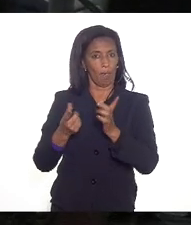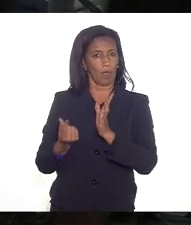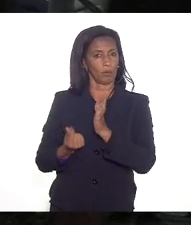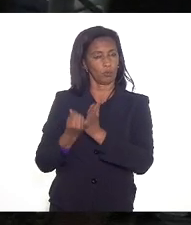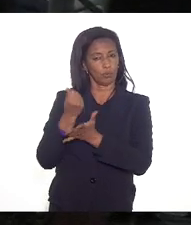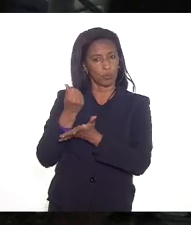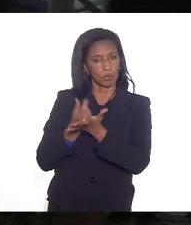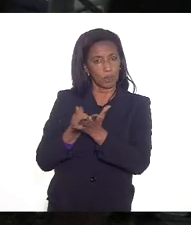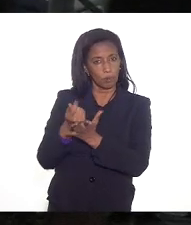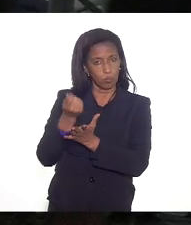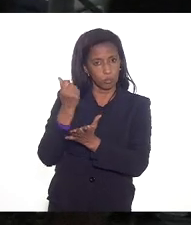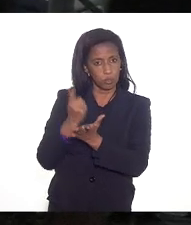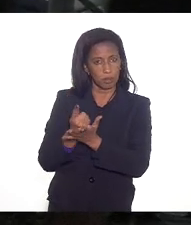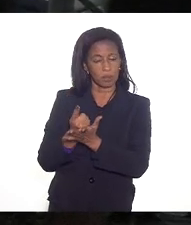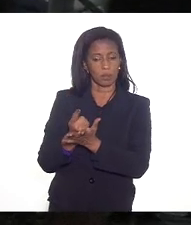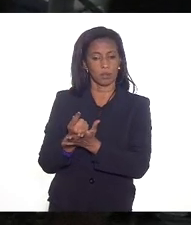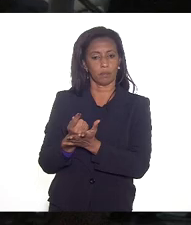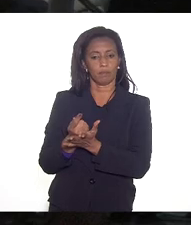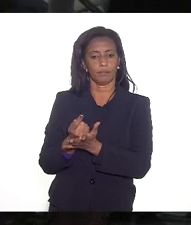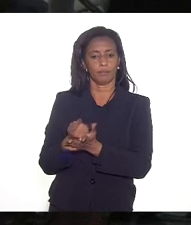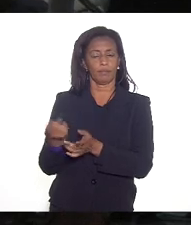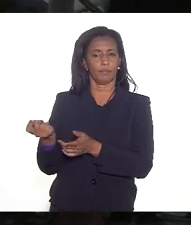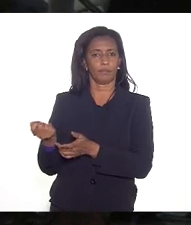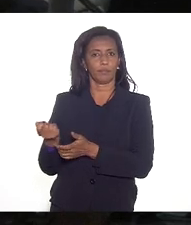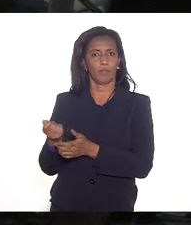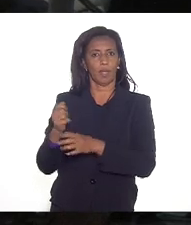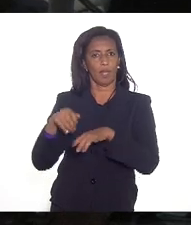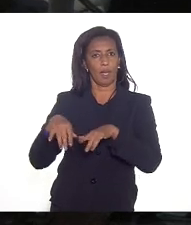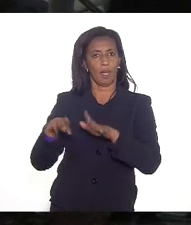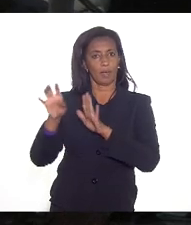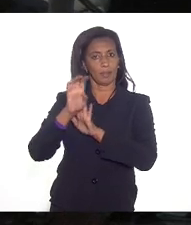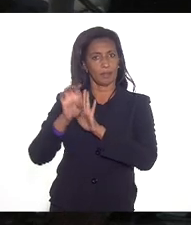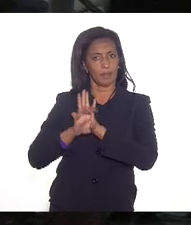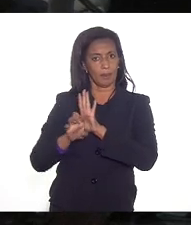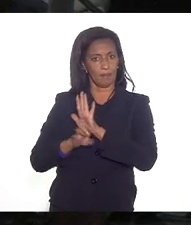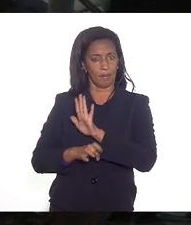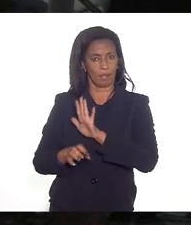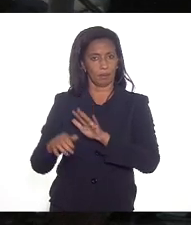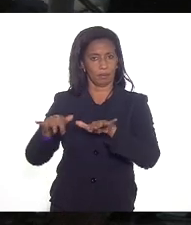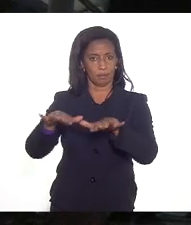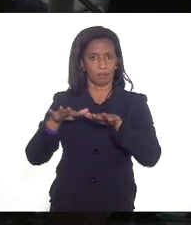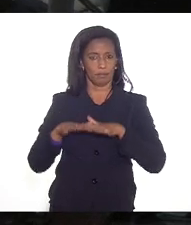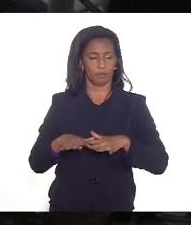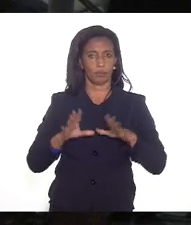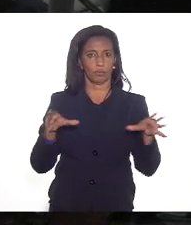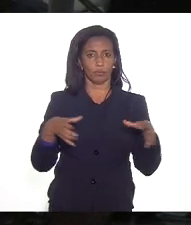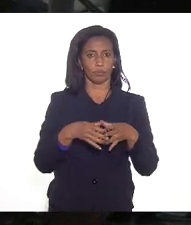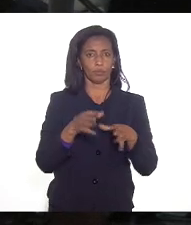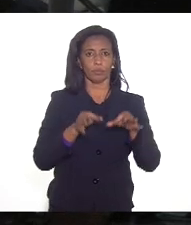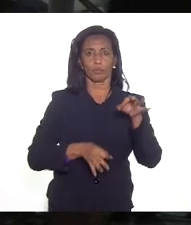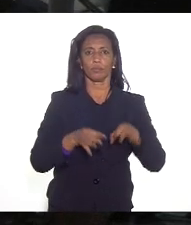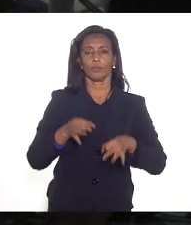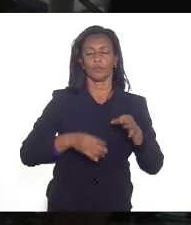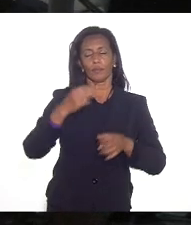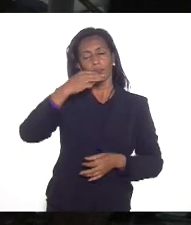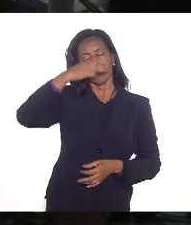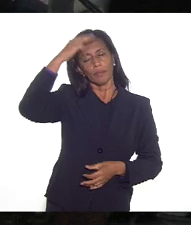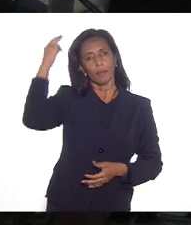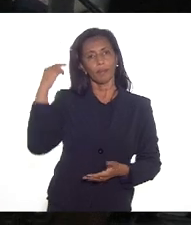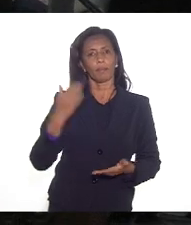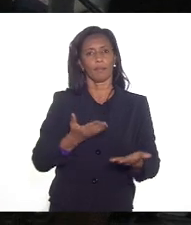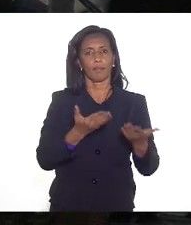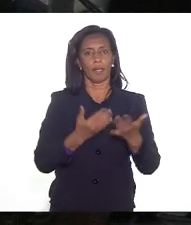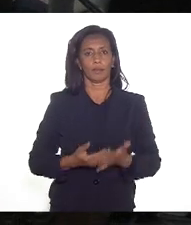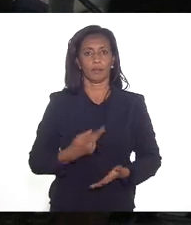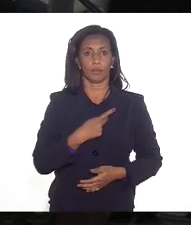tributação e do orçamento as emendas de plenário para emitir parecer pela comissão de concessão de Vista Estado matemática